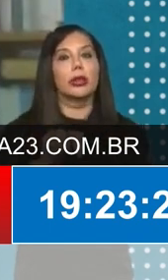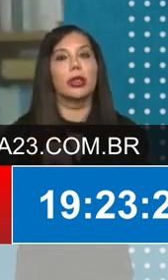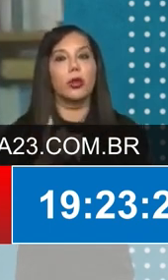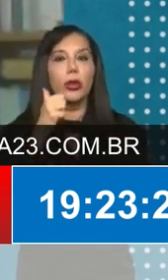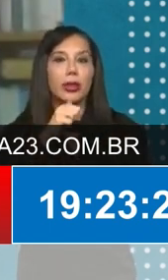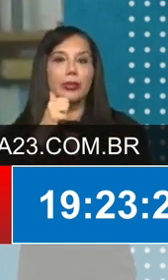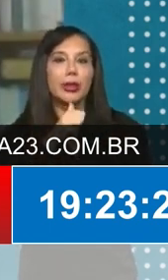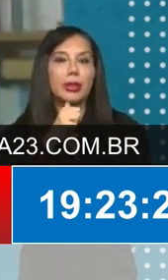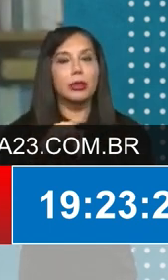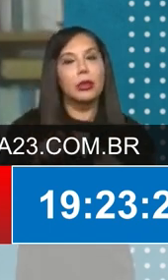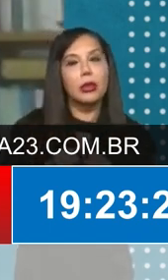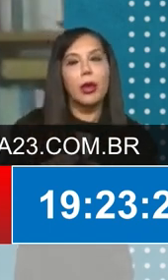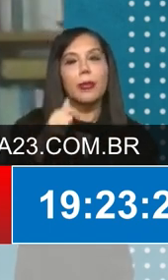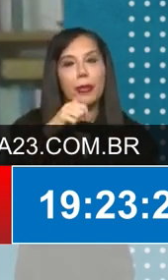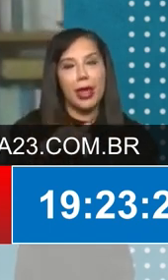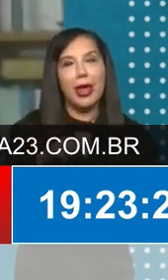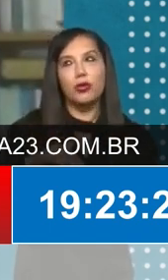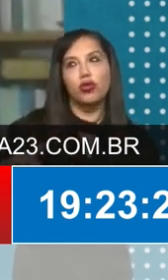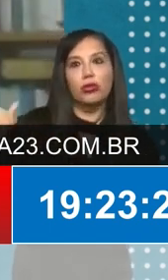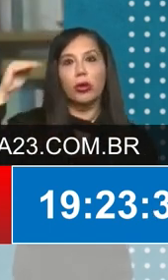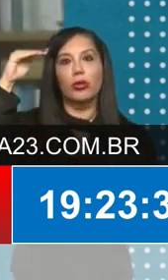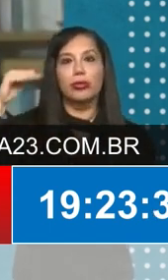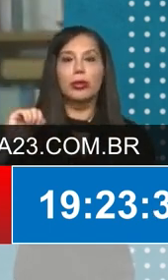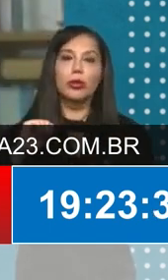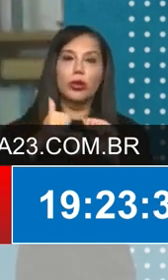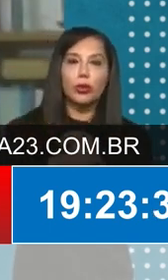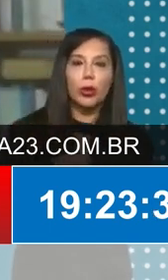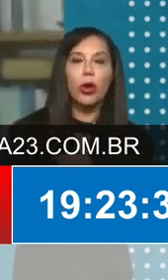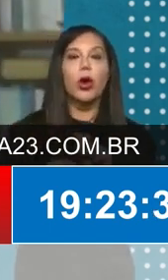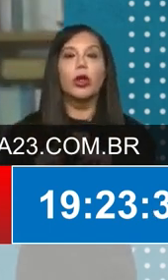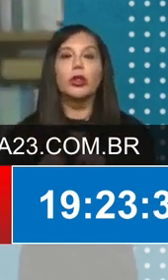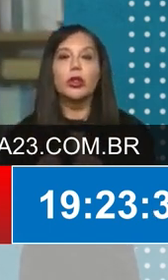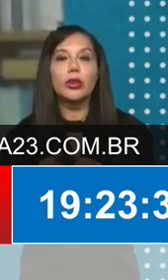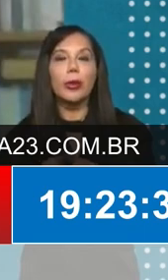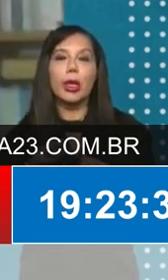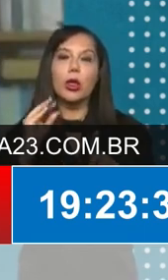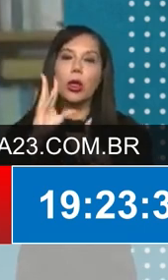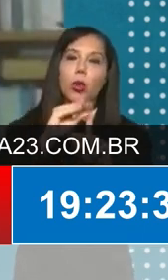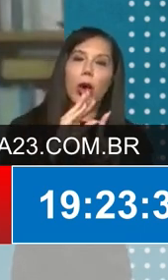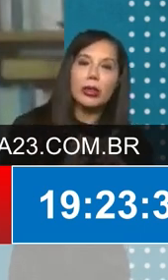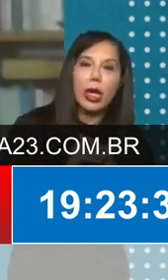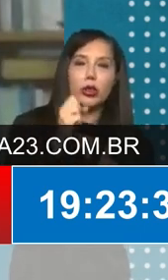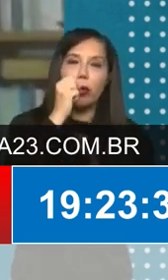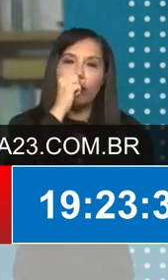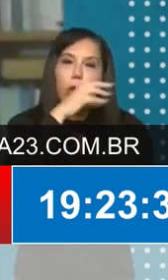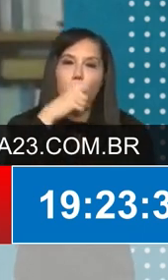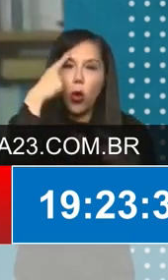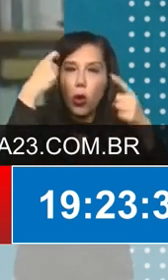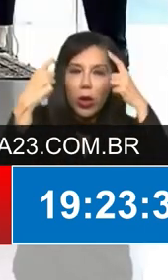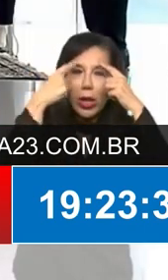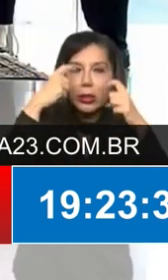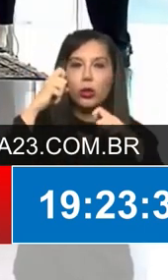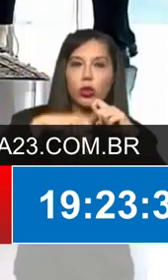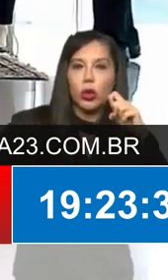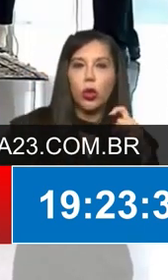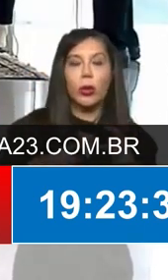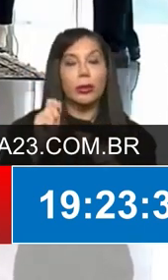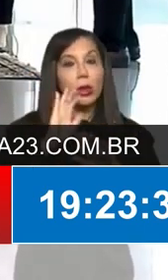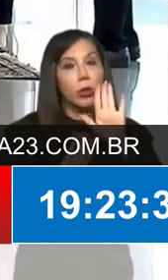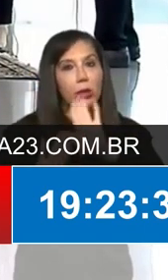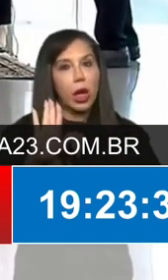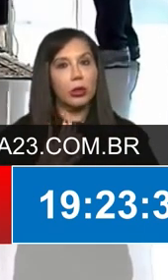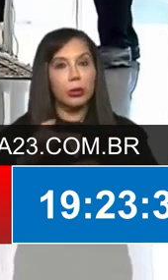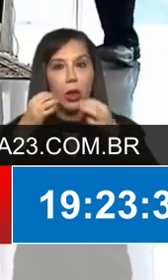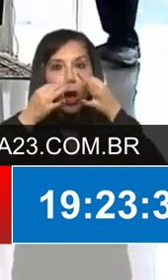meninas e para as mulheres no ambiente esportivo. Então, a questão do assédio, a questão da violência, a questão do estupro. E nortear